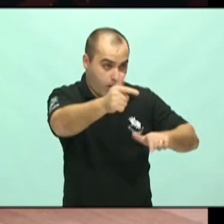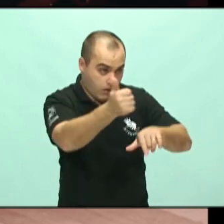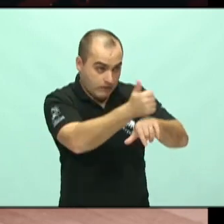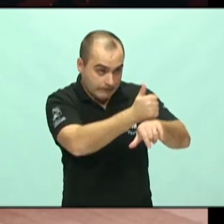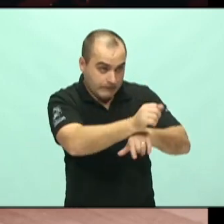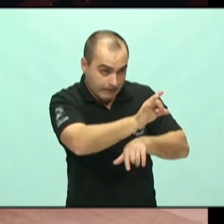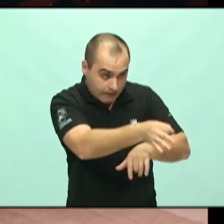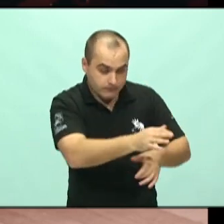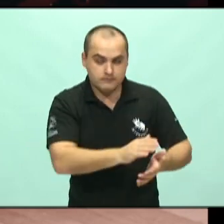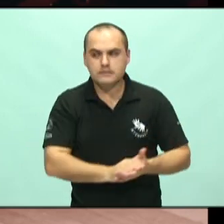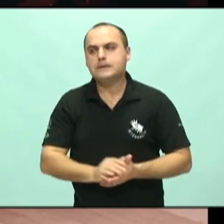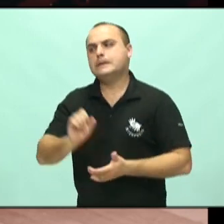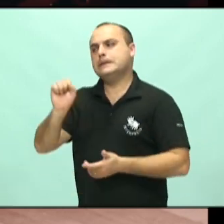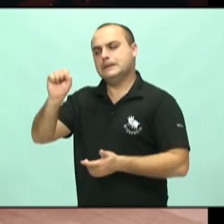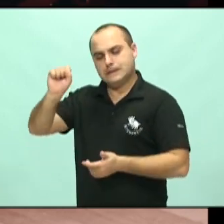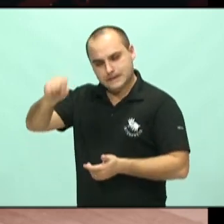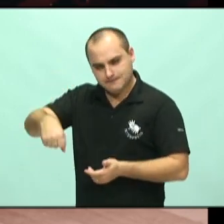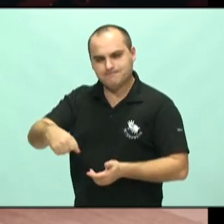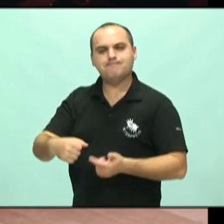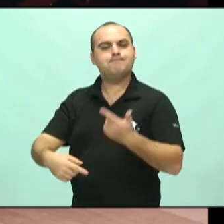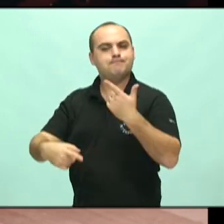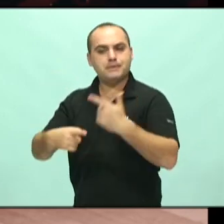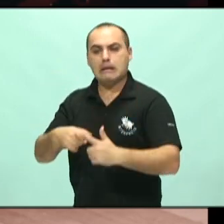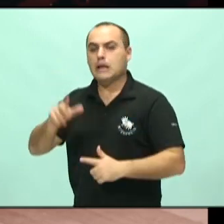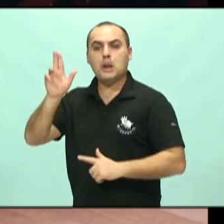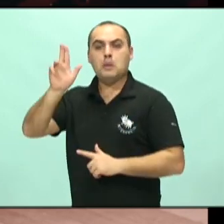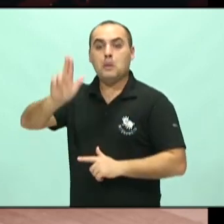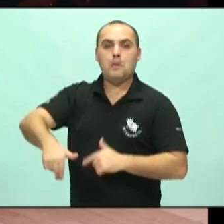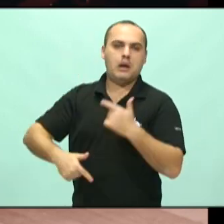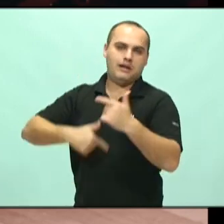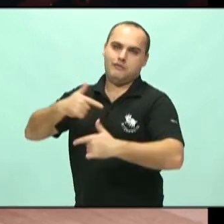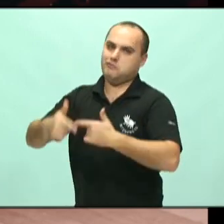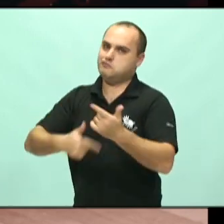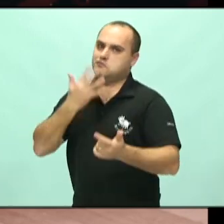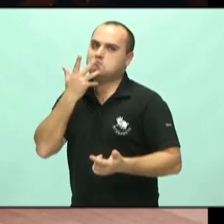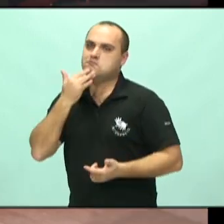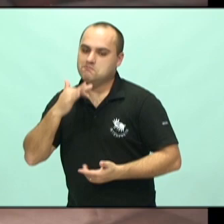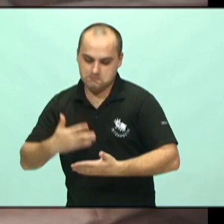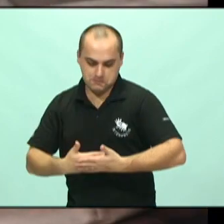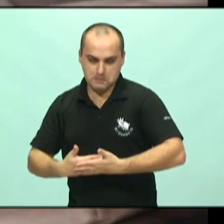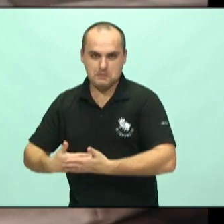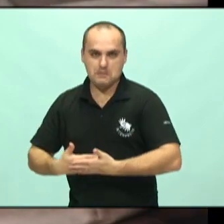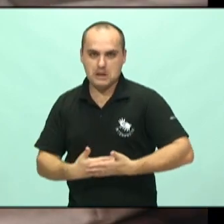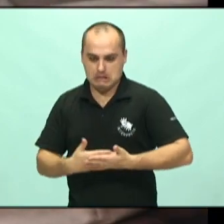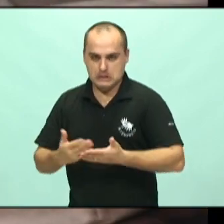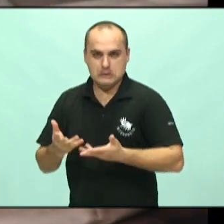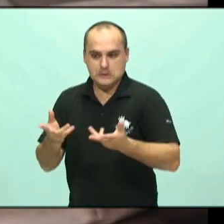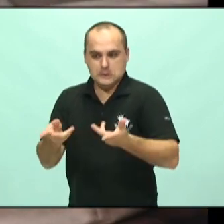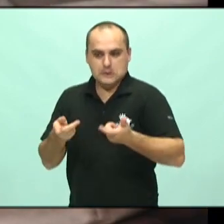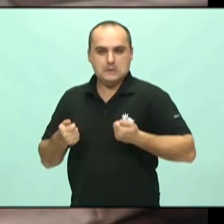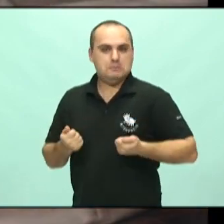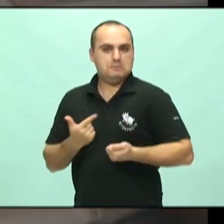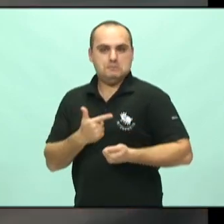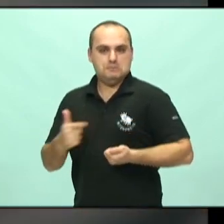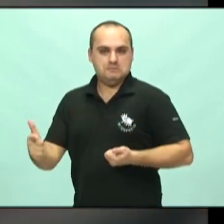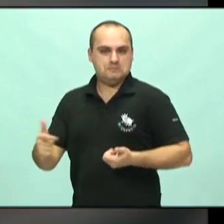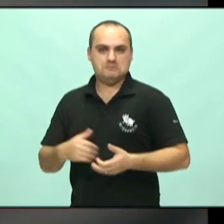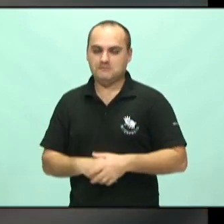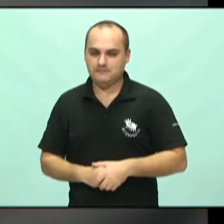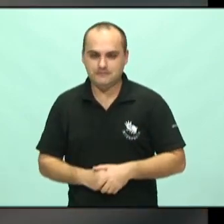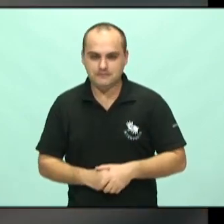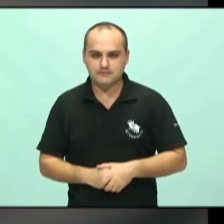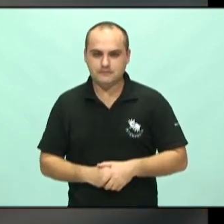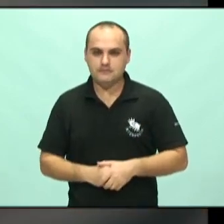sobretudo porque era um público que a gente não tinha nunca trabalhado e não tinha domínio, né? E ele é um espetáculo todo